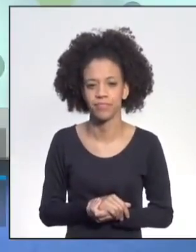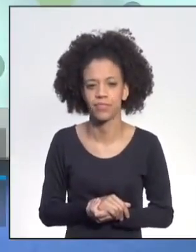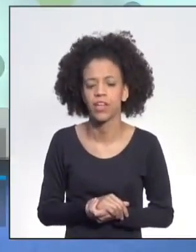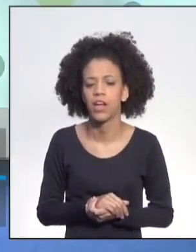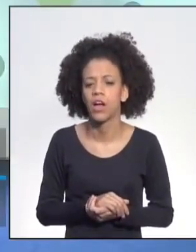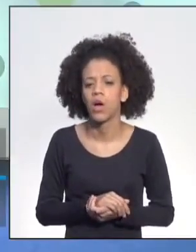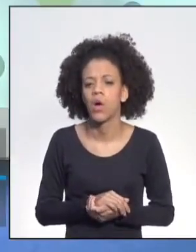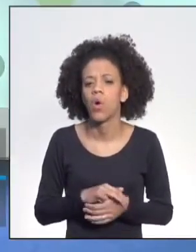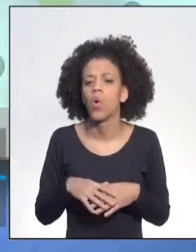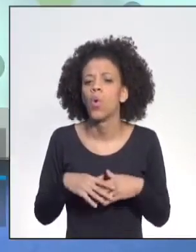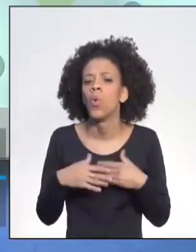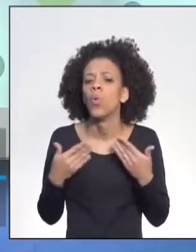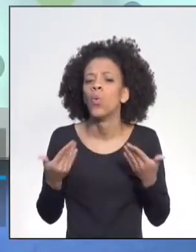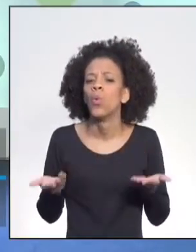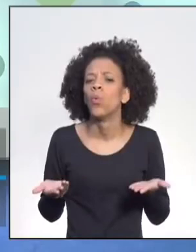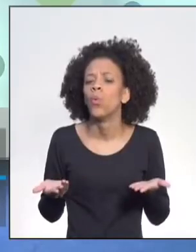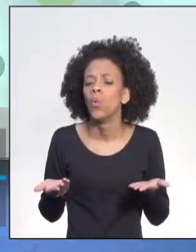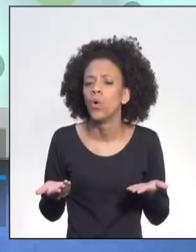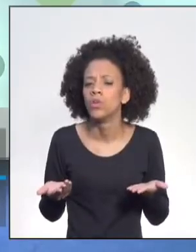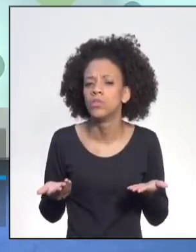Quando vocês forem